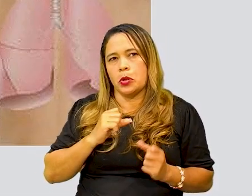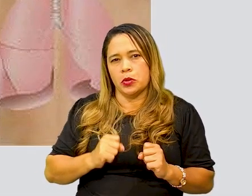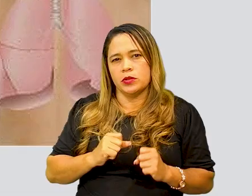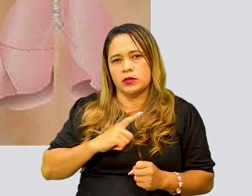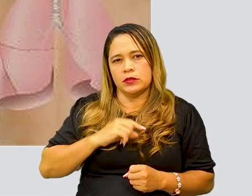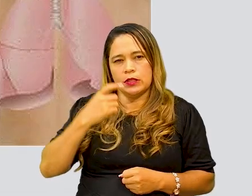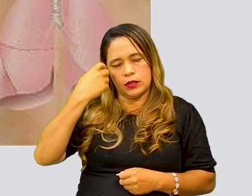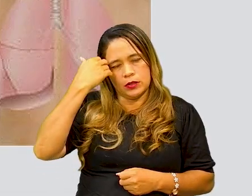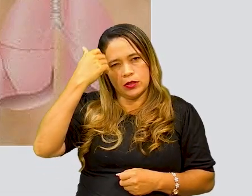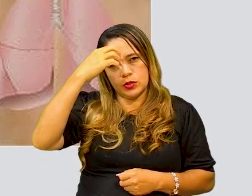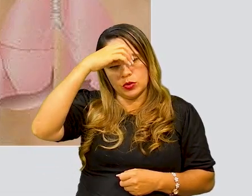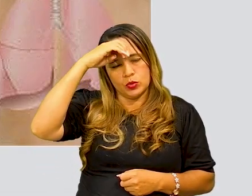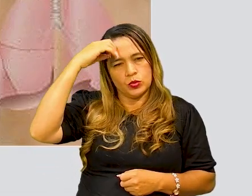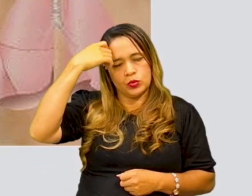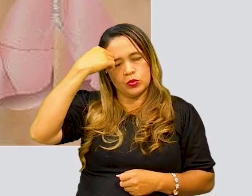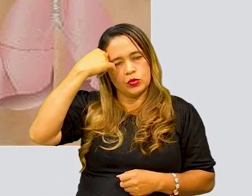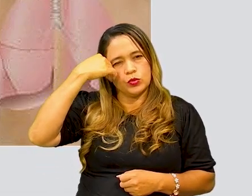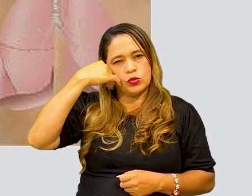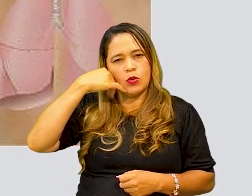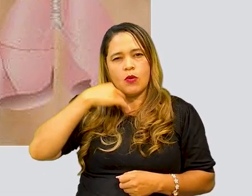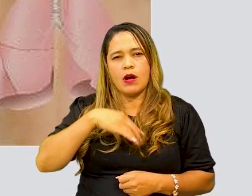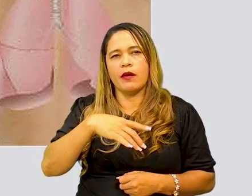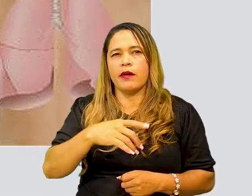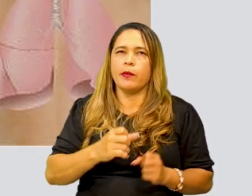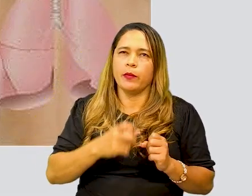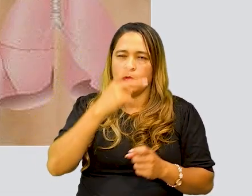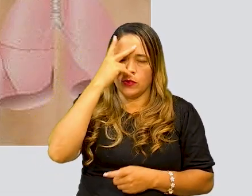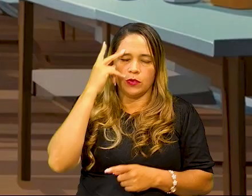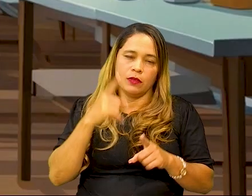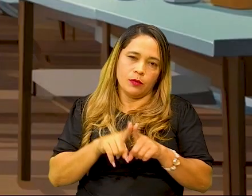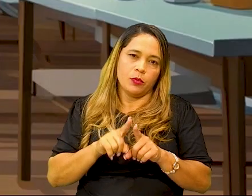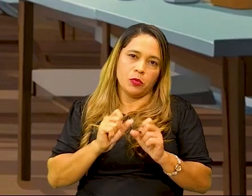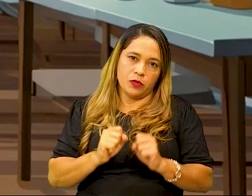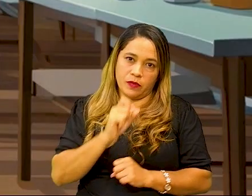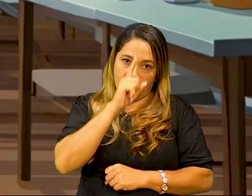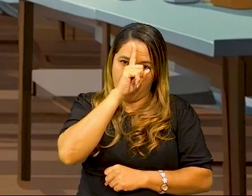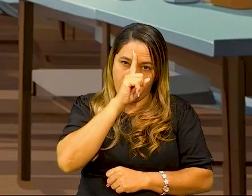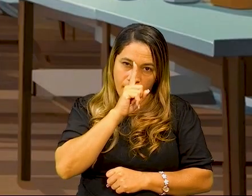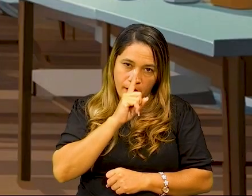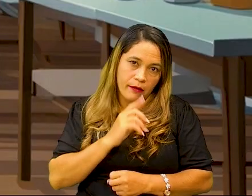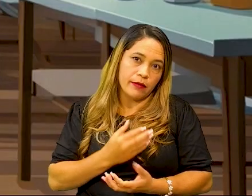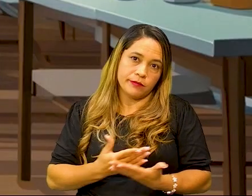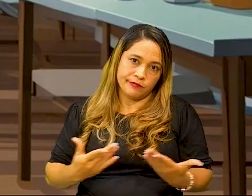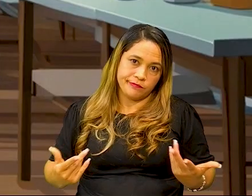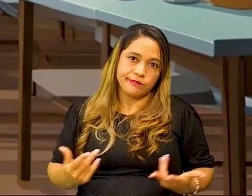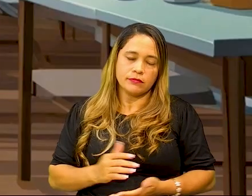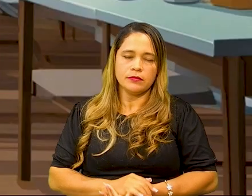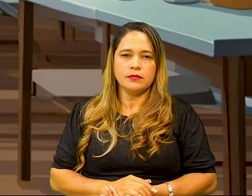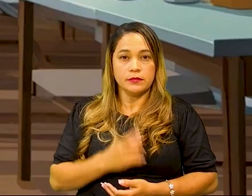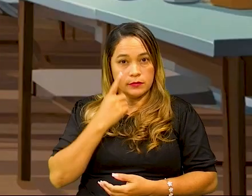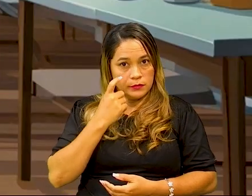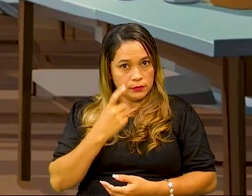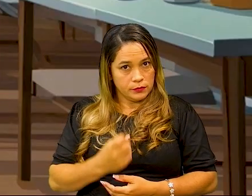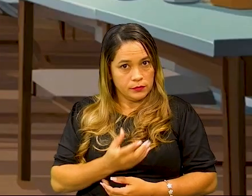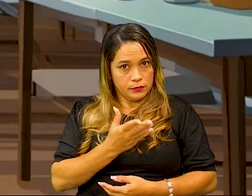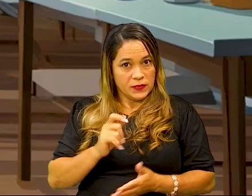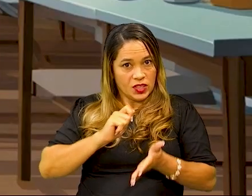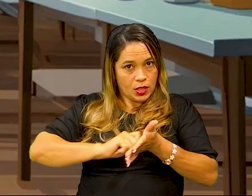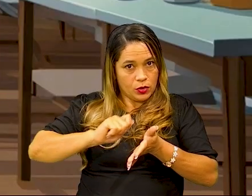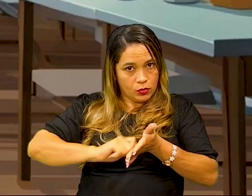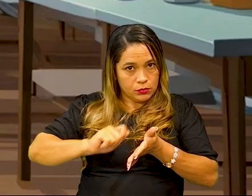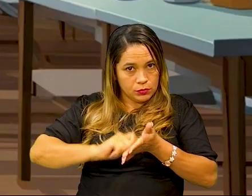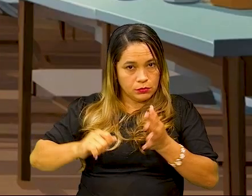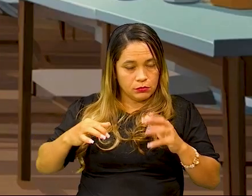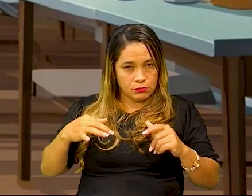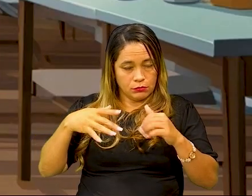suor, palidez, tudo como sintomas dessa doença, ok? Volta aqui para mim. É interessante que você esteja anotando tudo isso, como